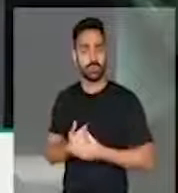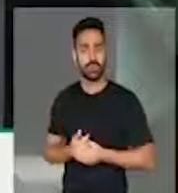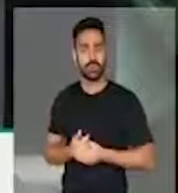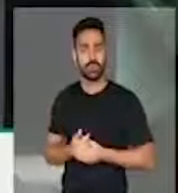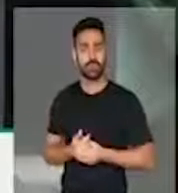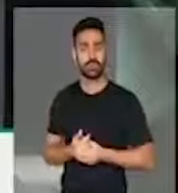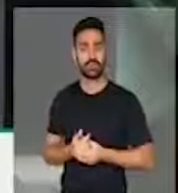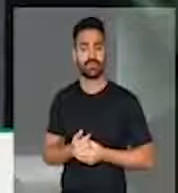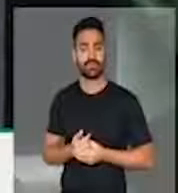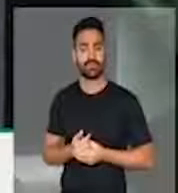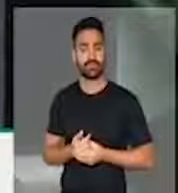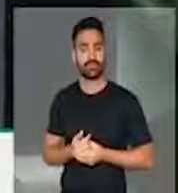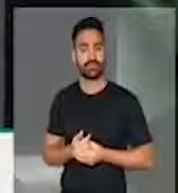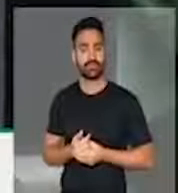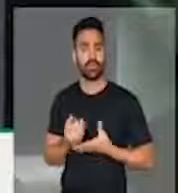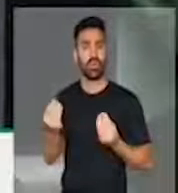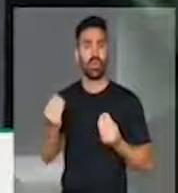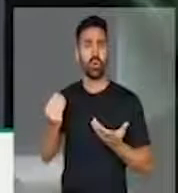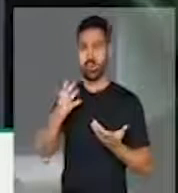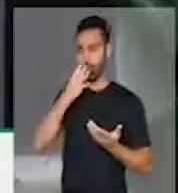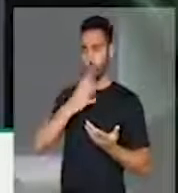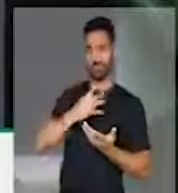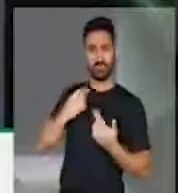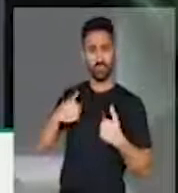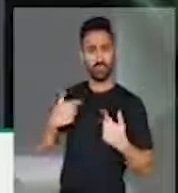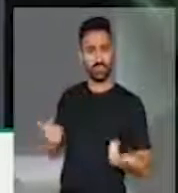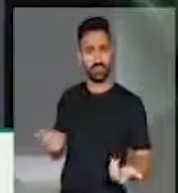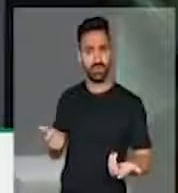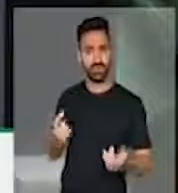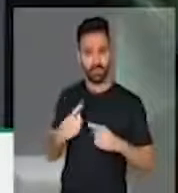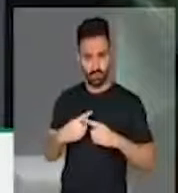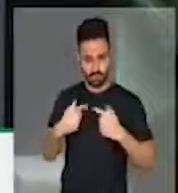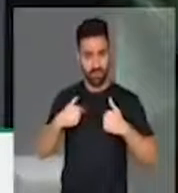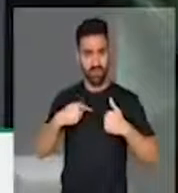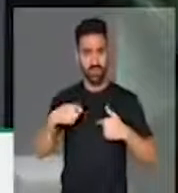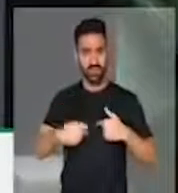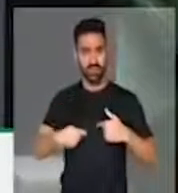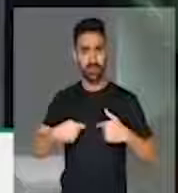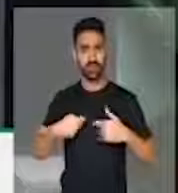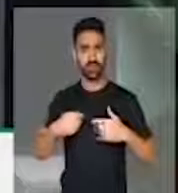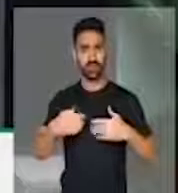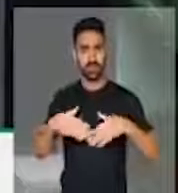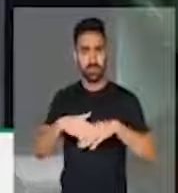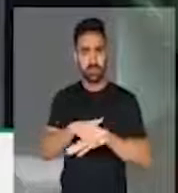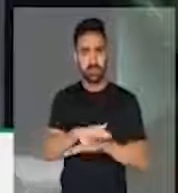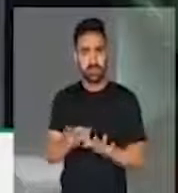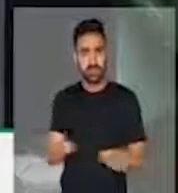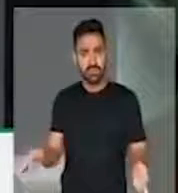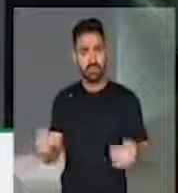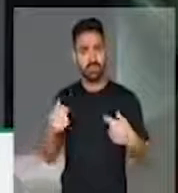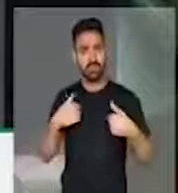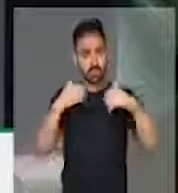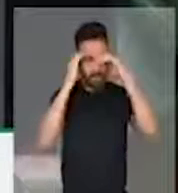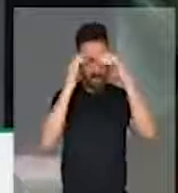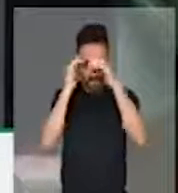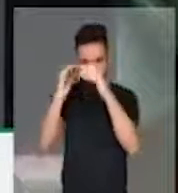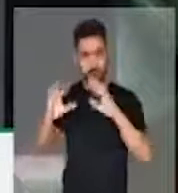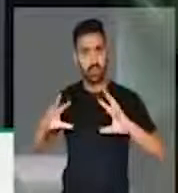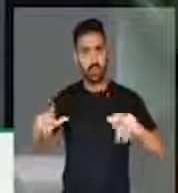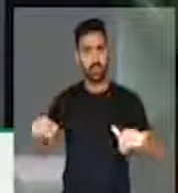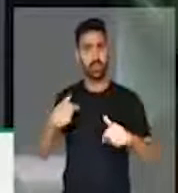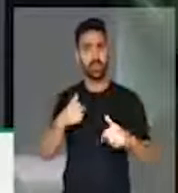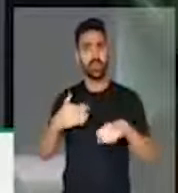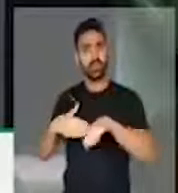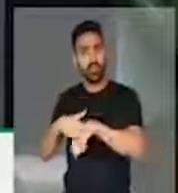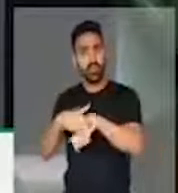E aí vim falar o quê? Por eu ser um cara humilde, um cara do povo, por eu respeitar todo mundo, por eu conversar com todo